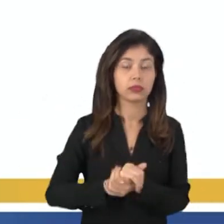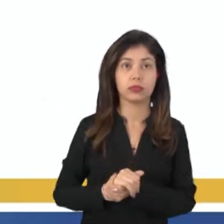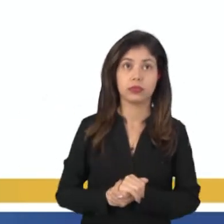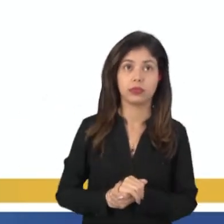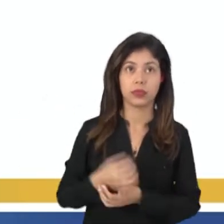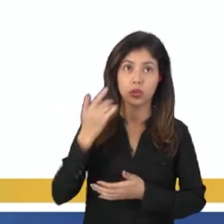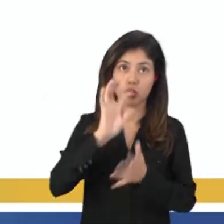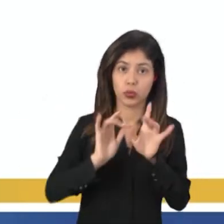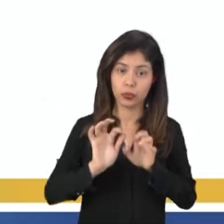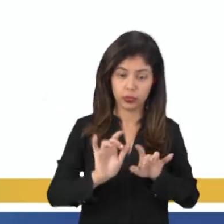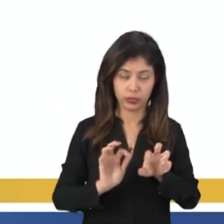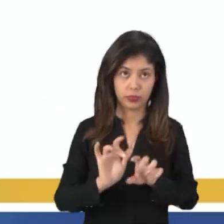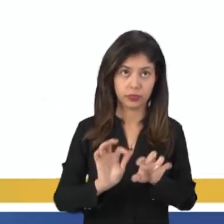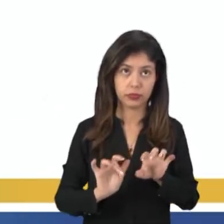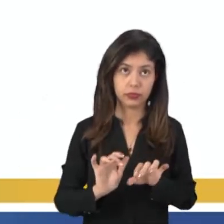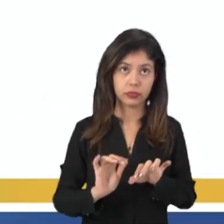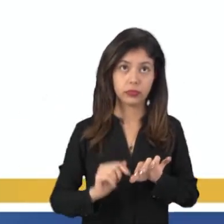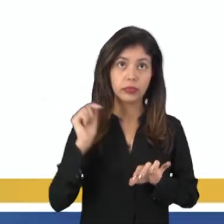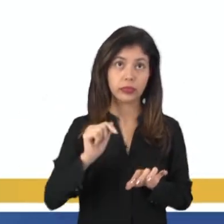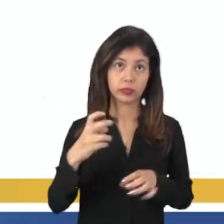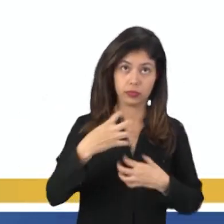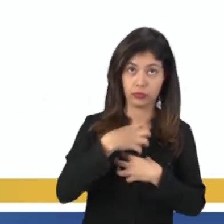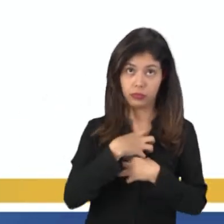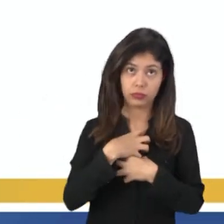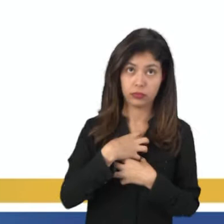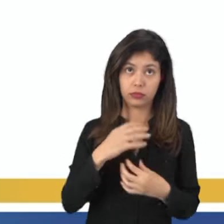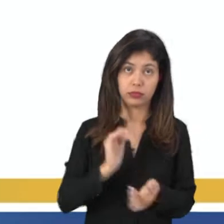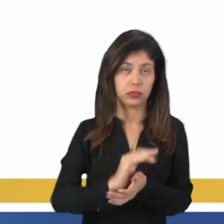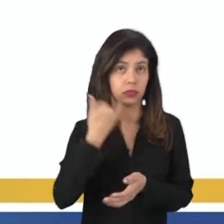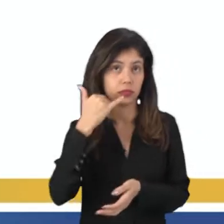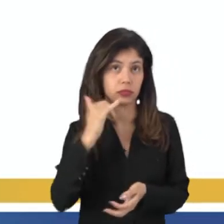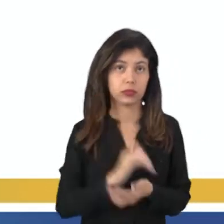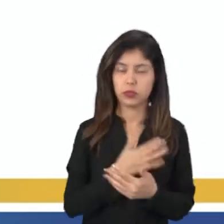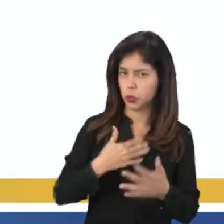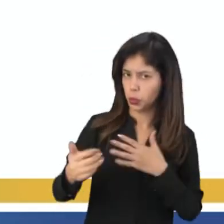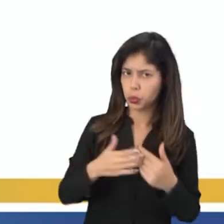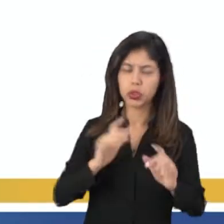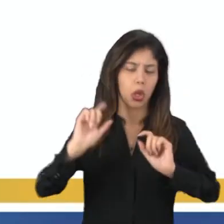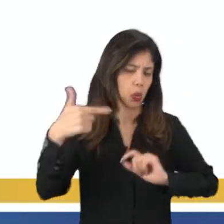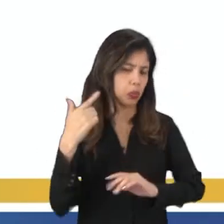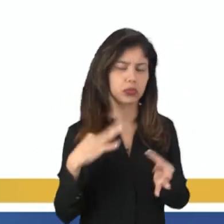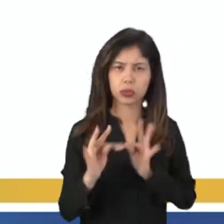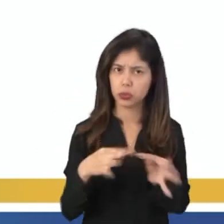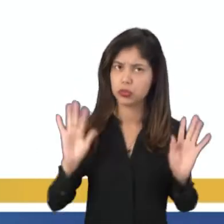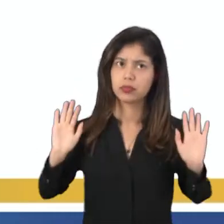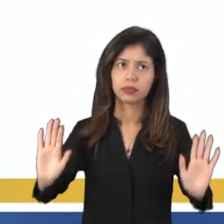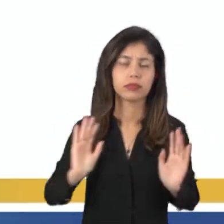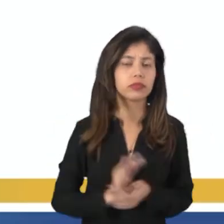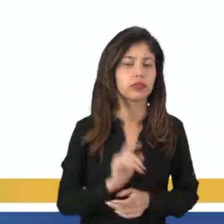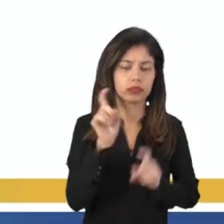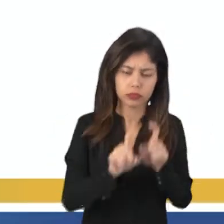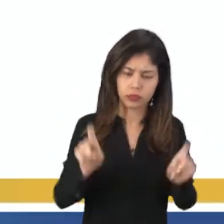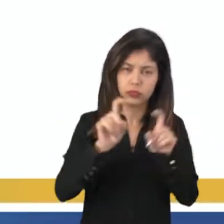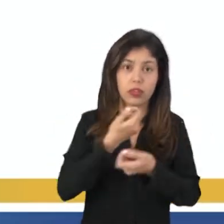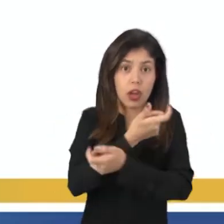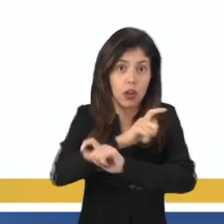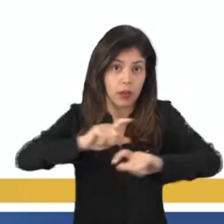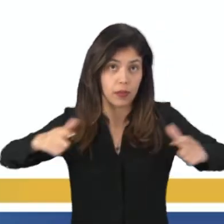ou computador, gadget aqui no sentido de um smartphone ou qualquer outro eletrônico, ou computador